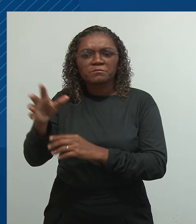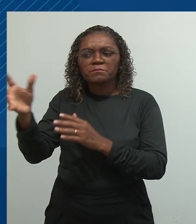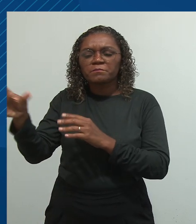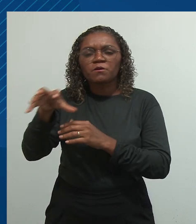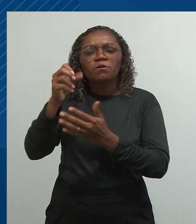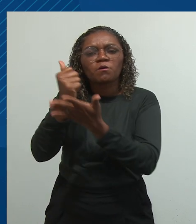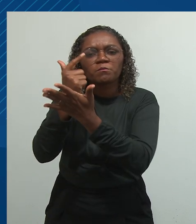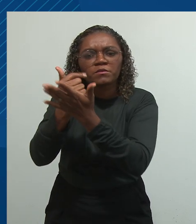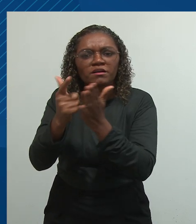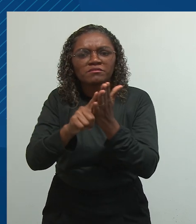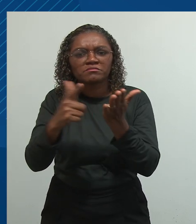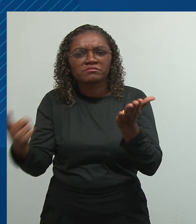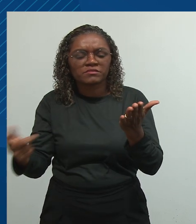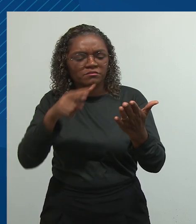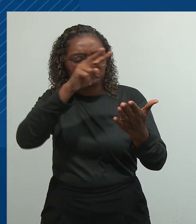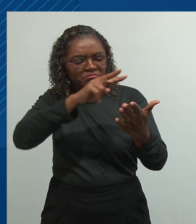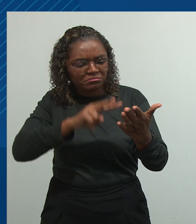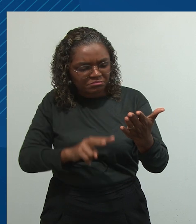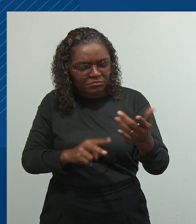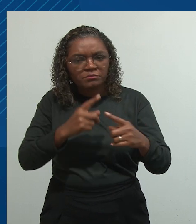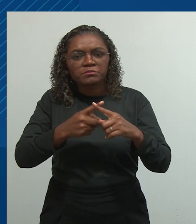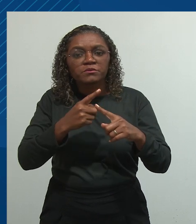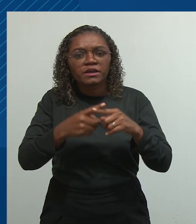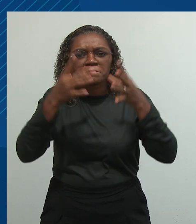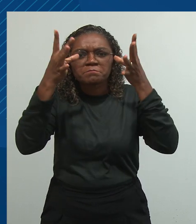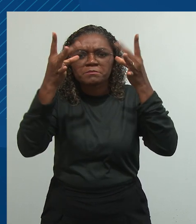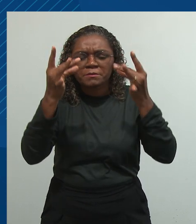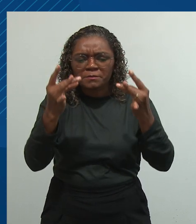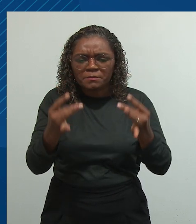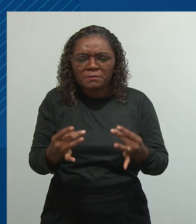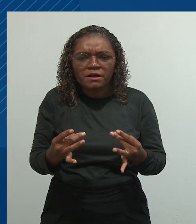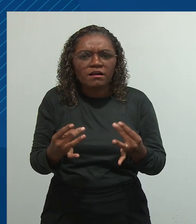para ler o jogo, né? Porque a descrição era